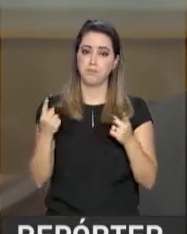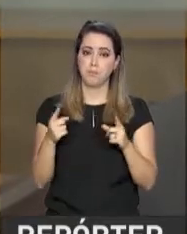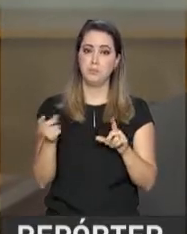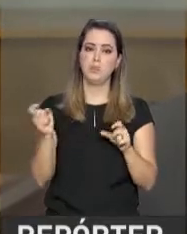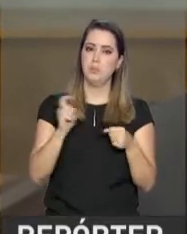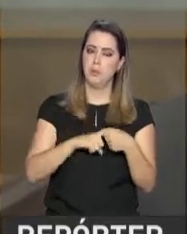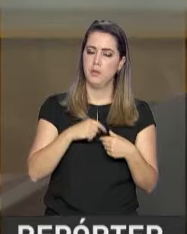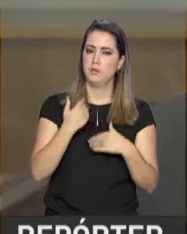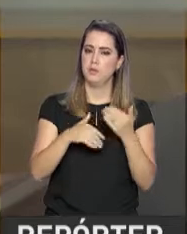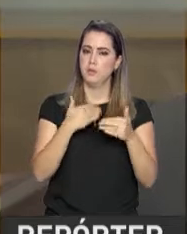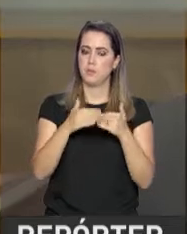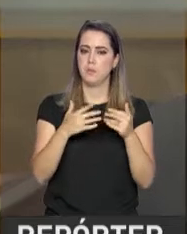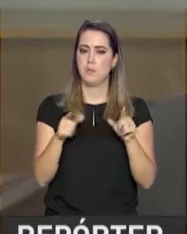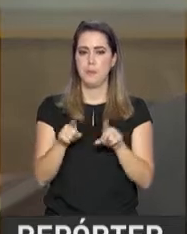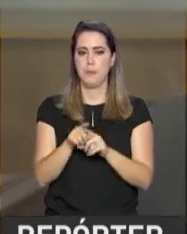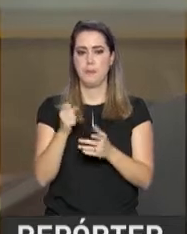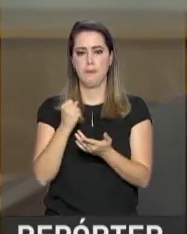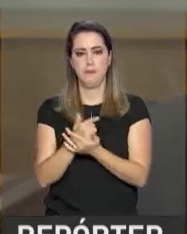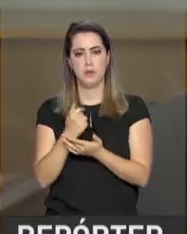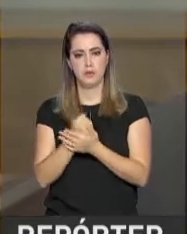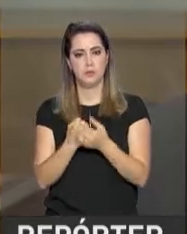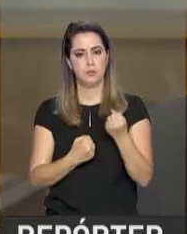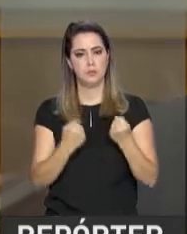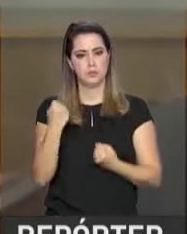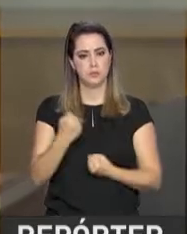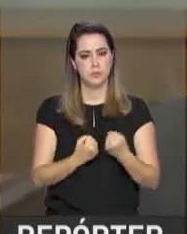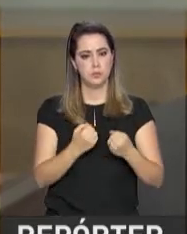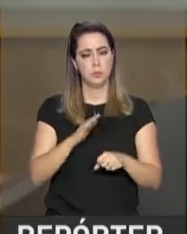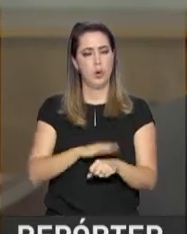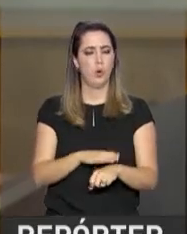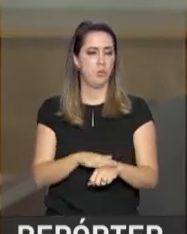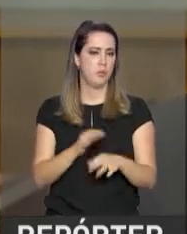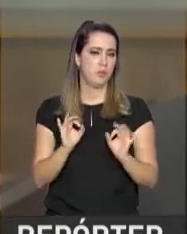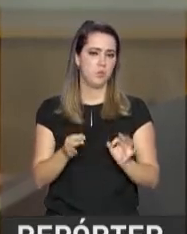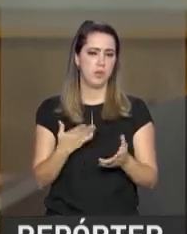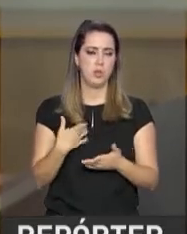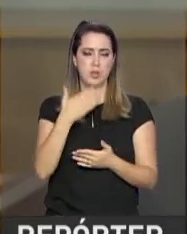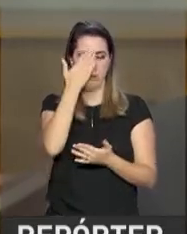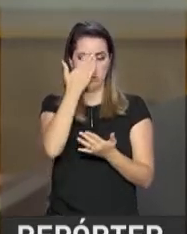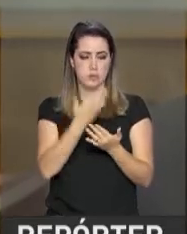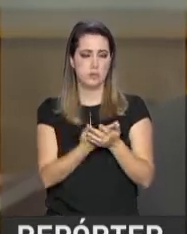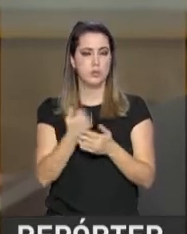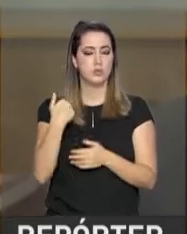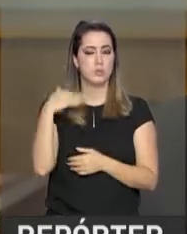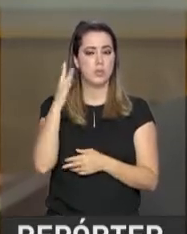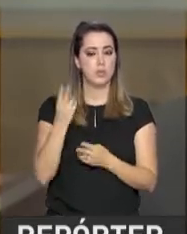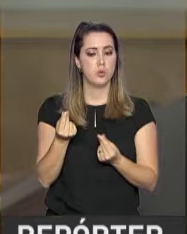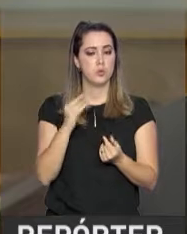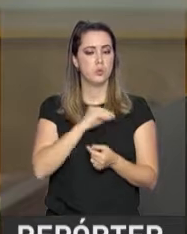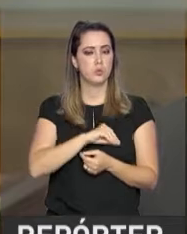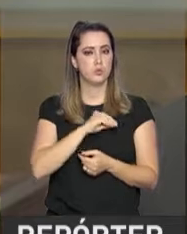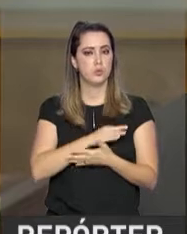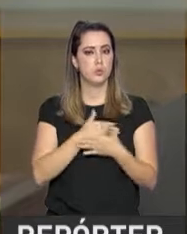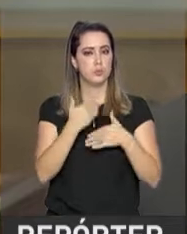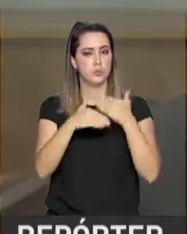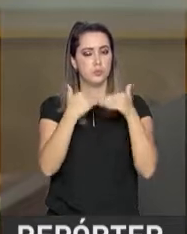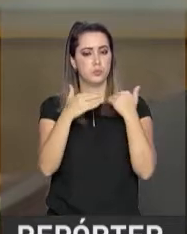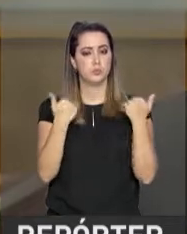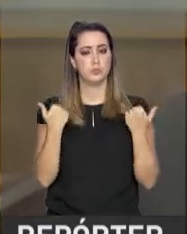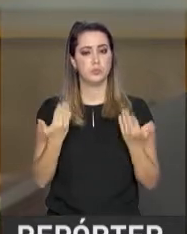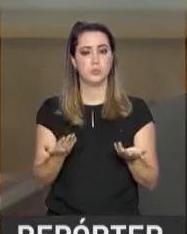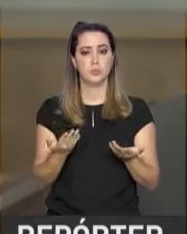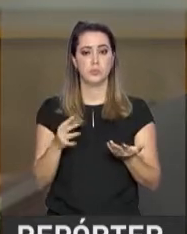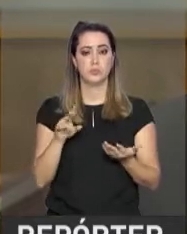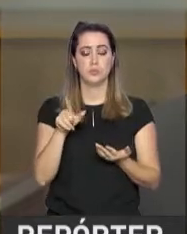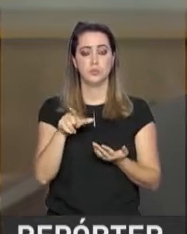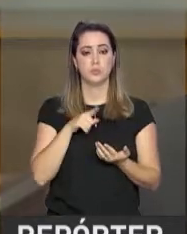também volta para o mercado comprar o automóvel no momento em que ele está mais confiante, sua renda está crescendo, ou